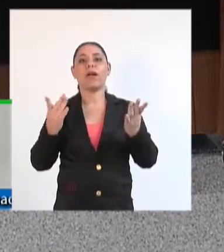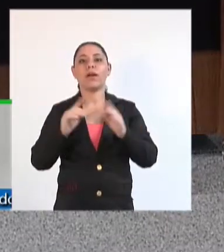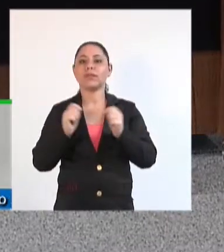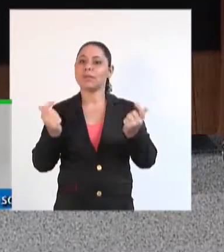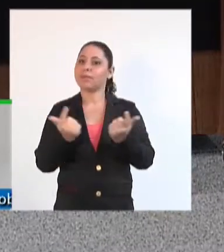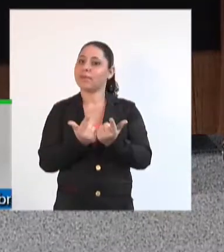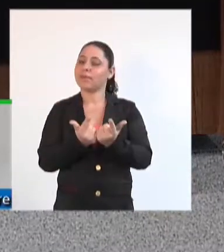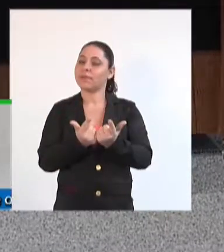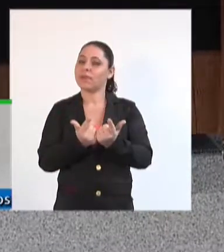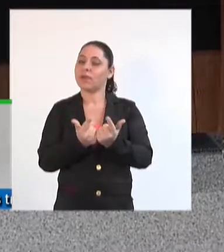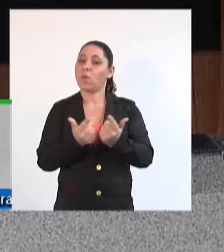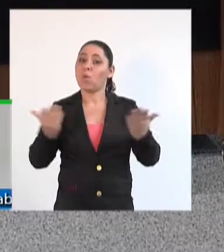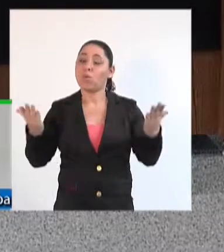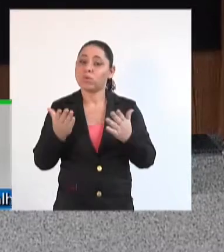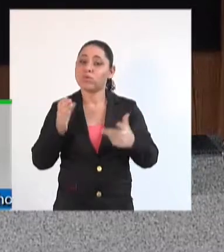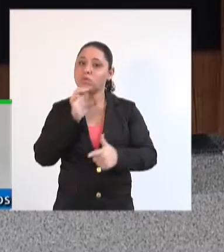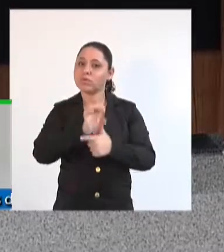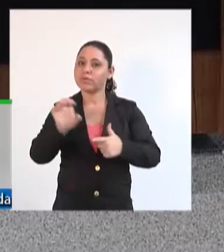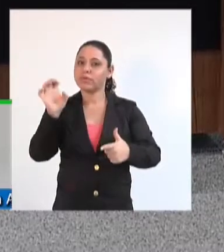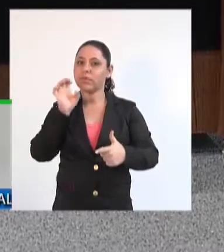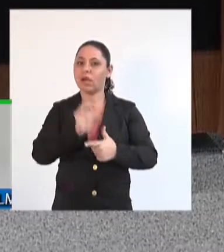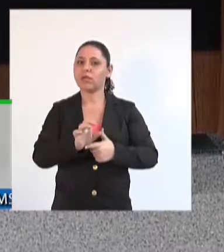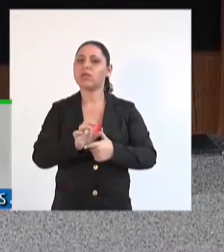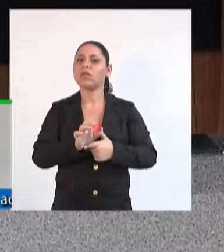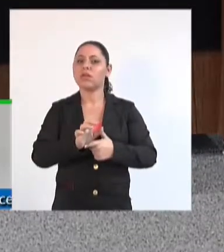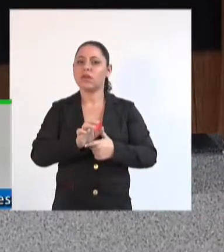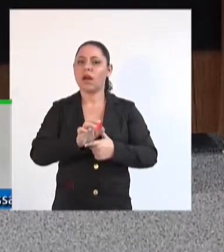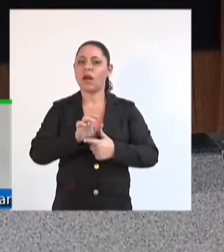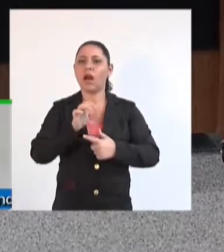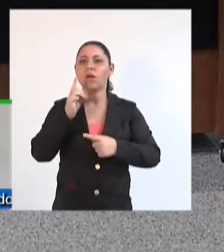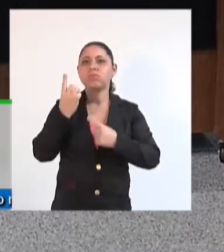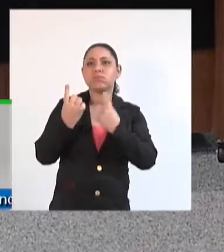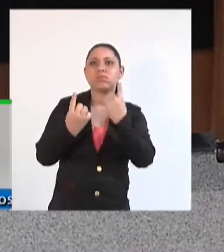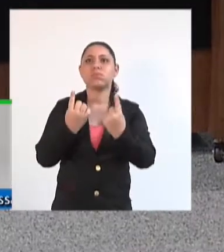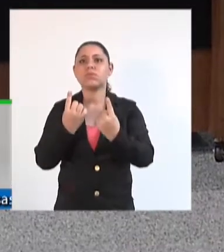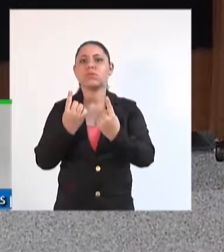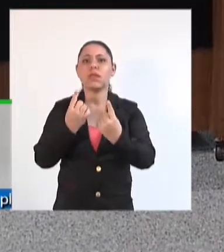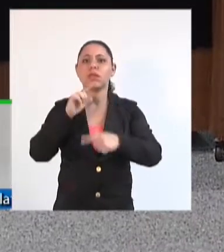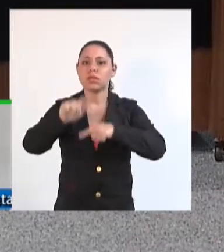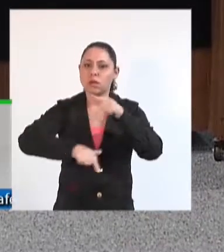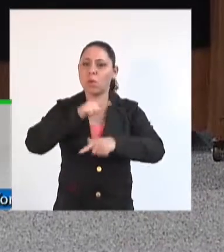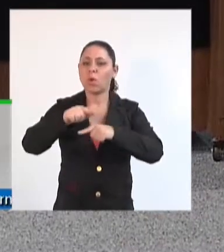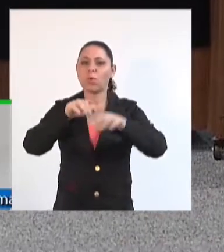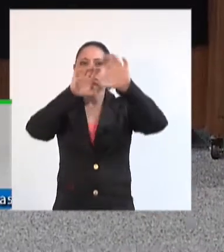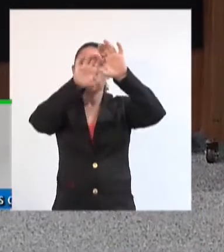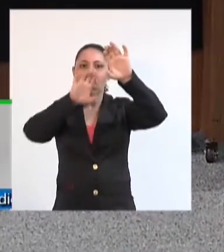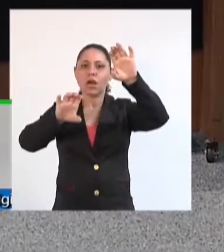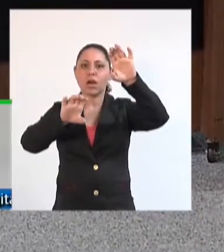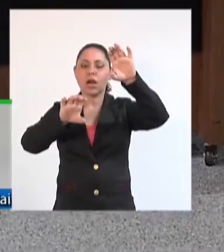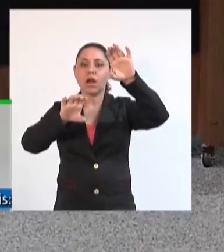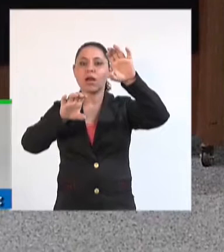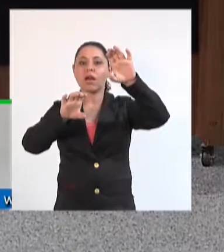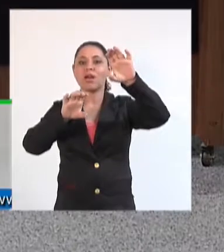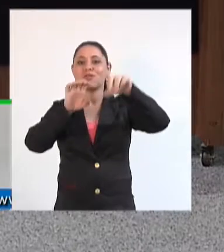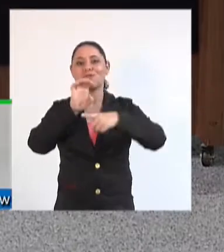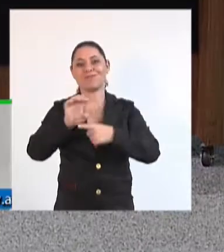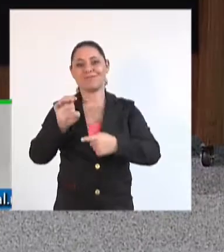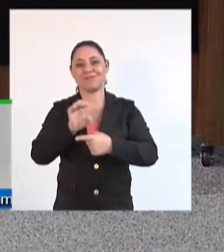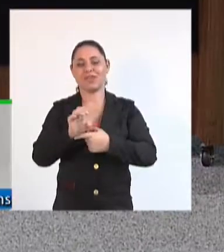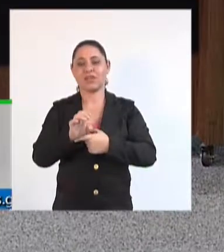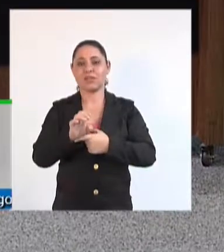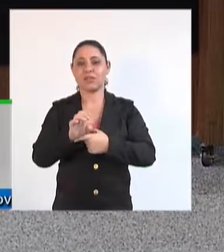Nós estamos no estado hoje que alguém trabalhou para a divisão, né? Alguém conquistou isso para